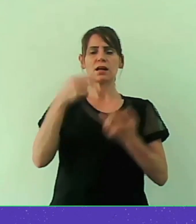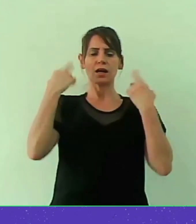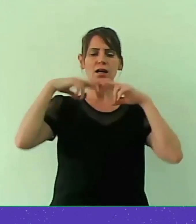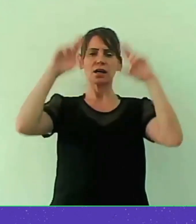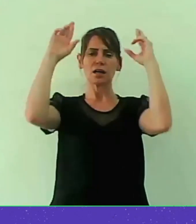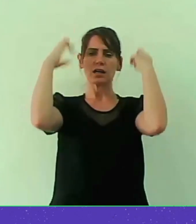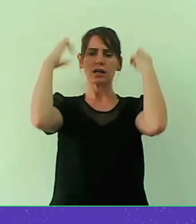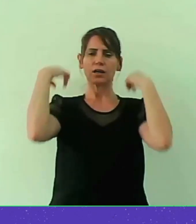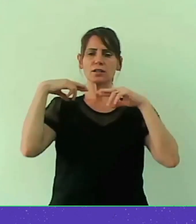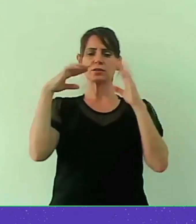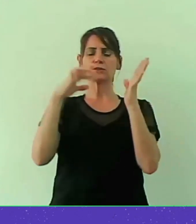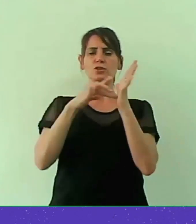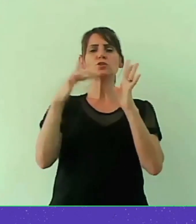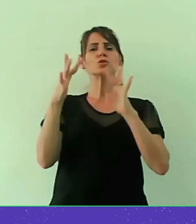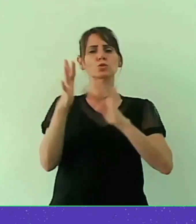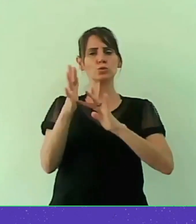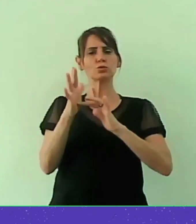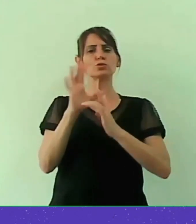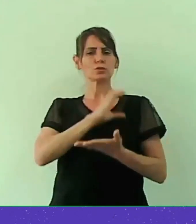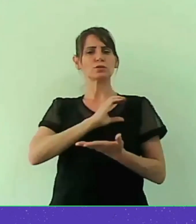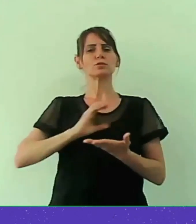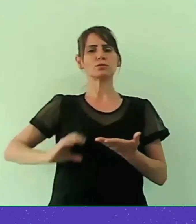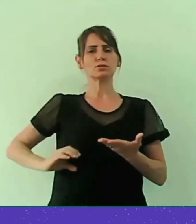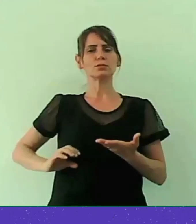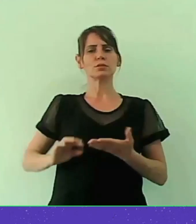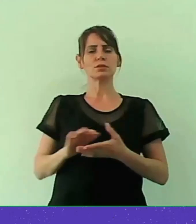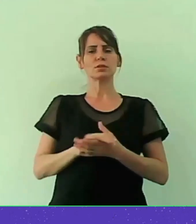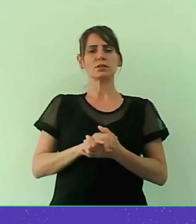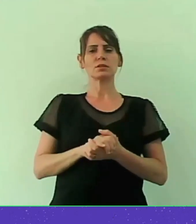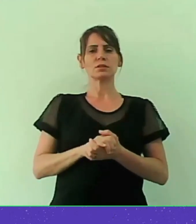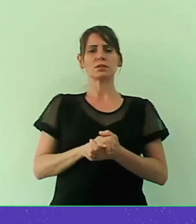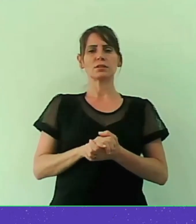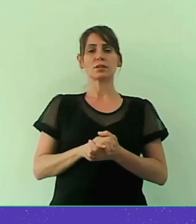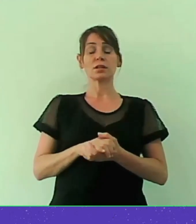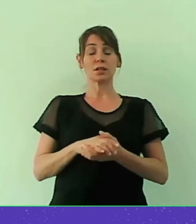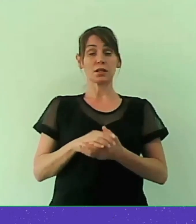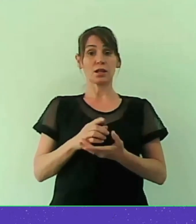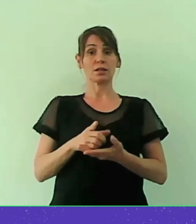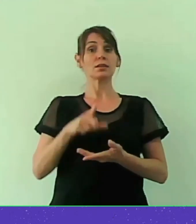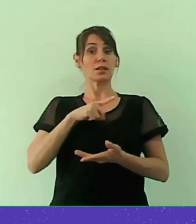Cristo. E nele está a vida eterna.